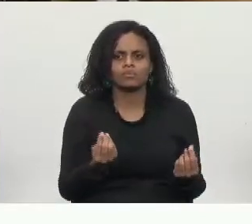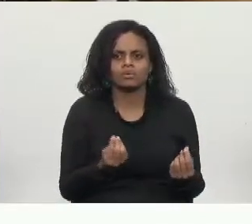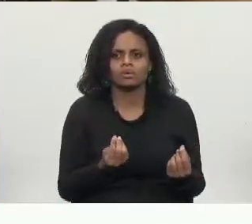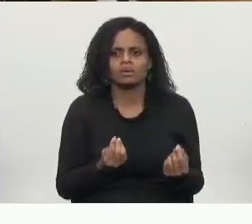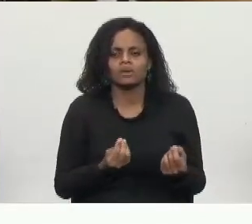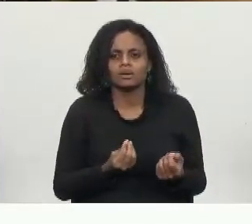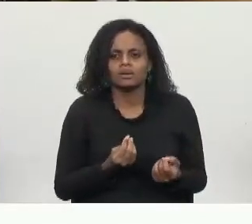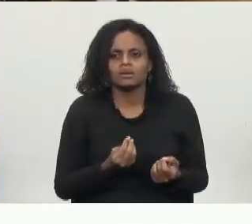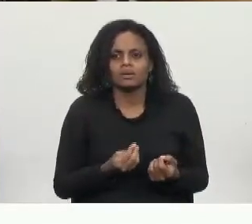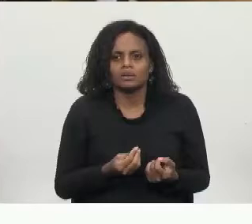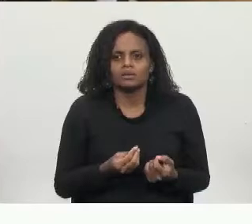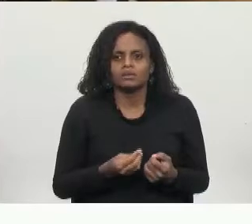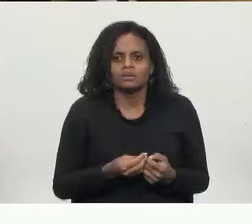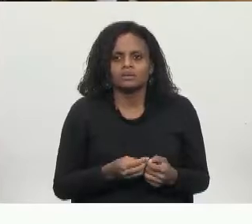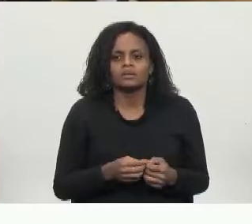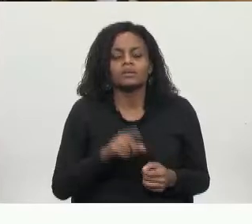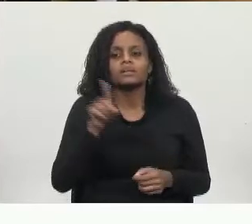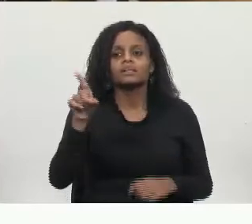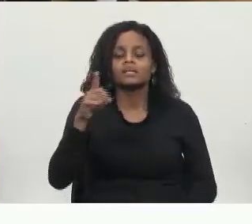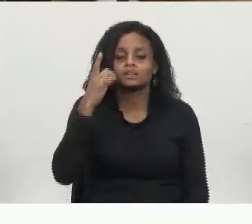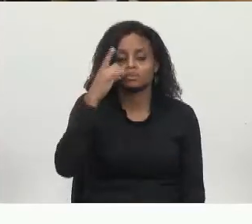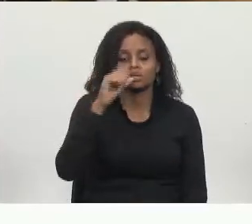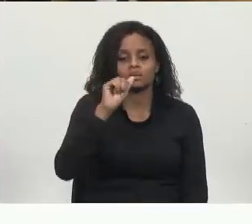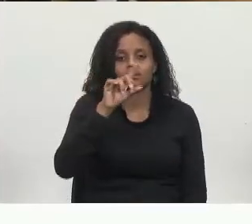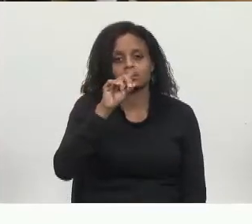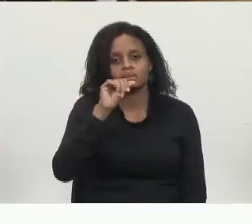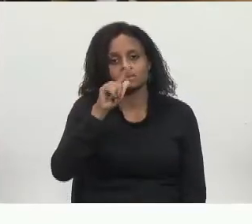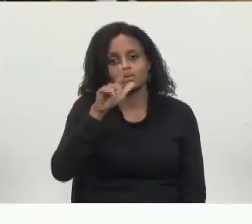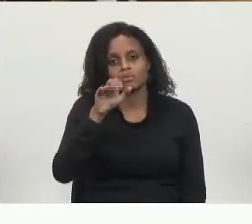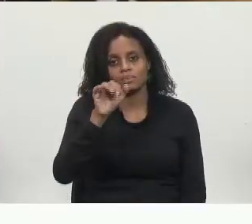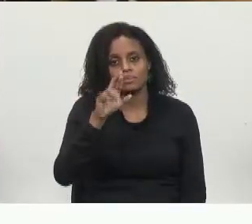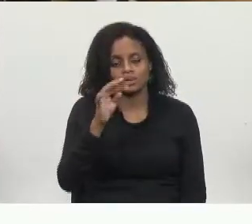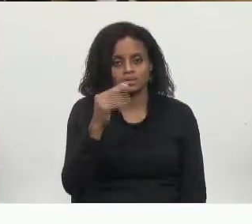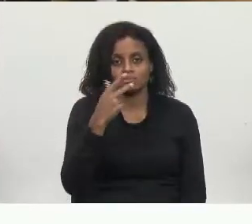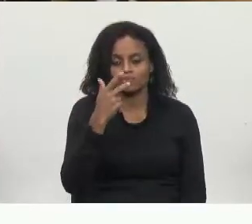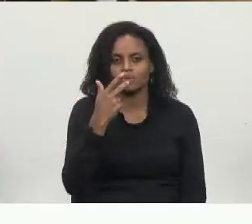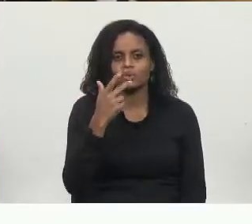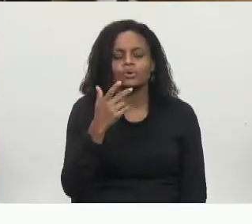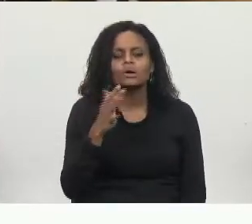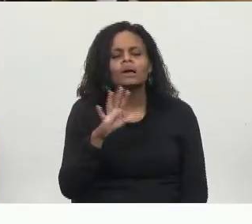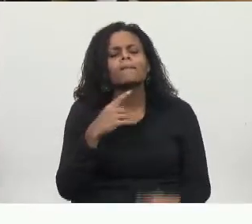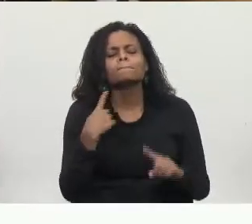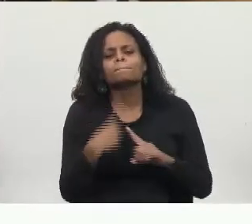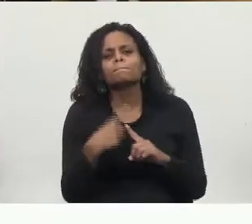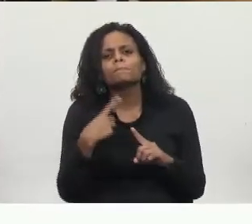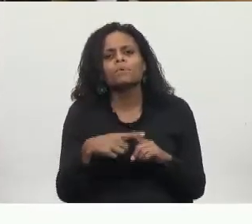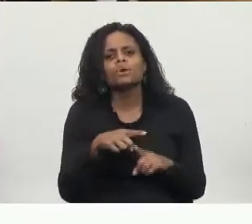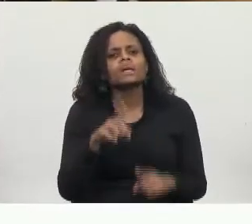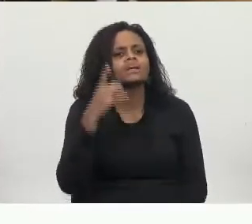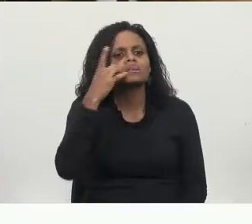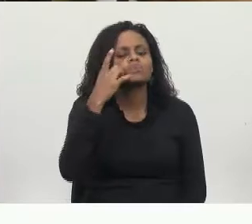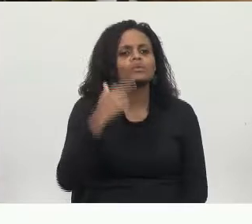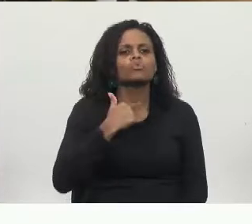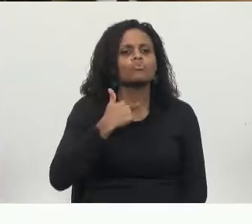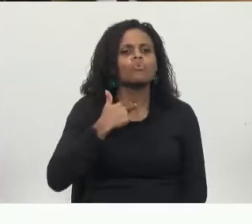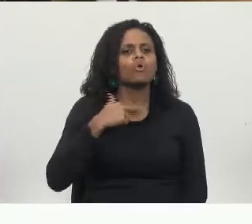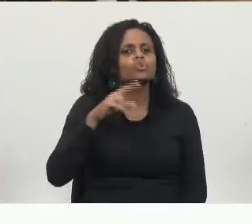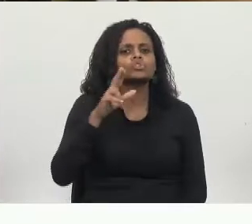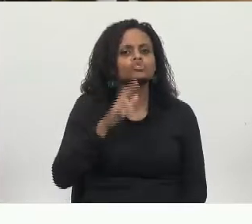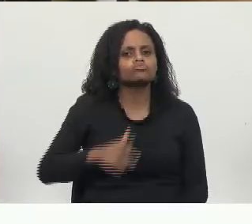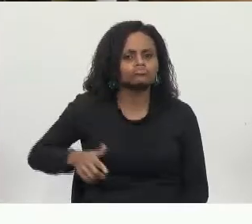Agora, foi falado aqui muito bem pelo Galberto, todos aqui, por que o deputado não pode andar armado? Infelizmente, eu posso falar uma coisa